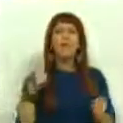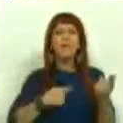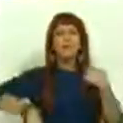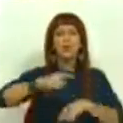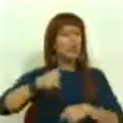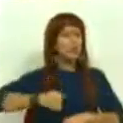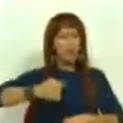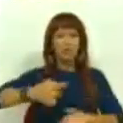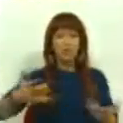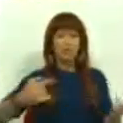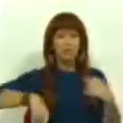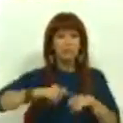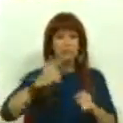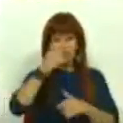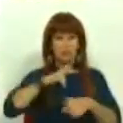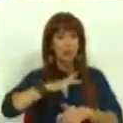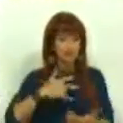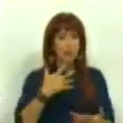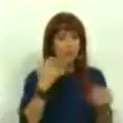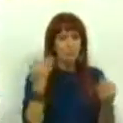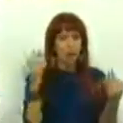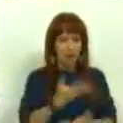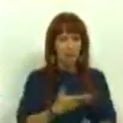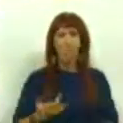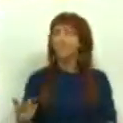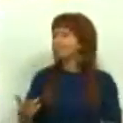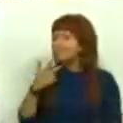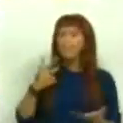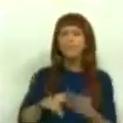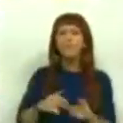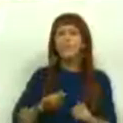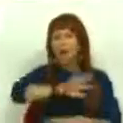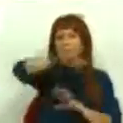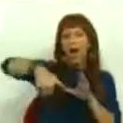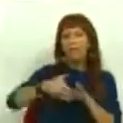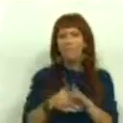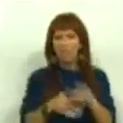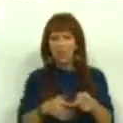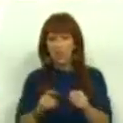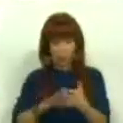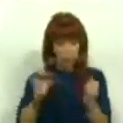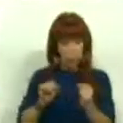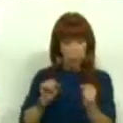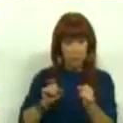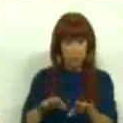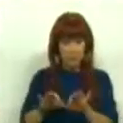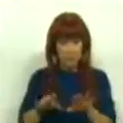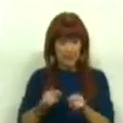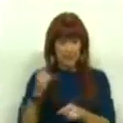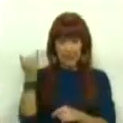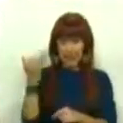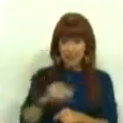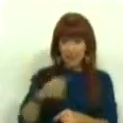todos nós e para a vida dos portugueses. Muito bem. É verdade que a abrangência do acordo com